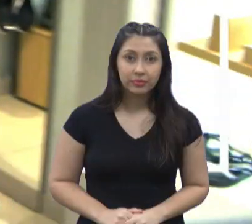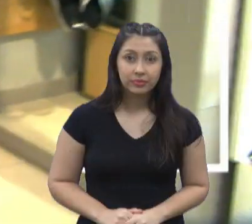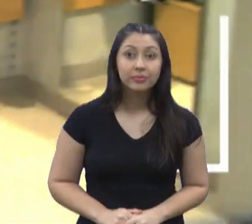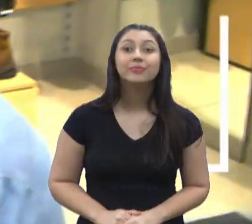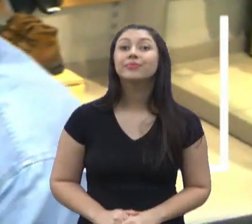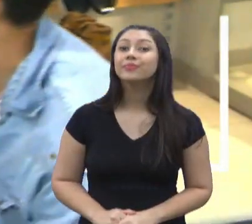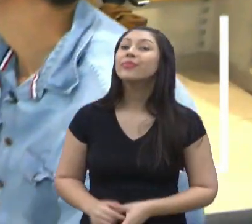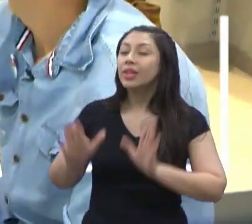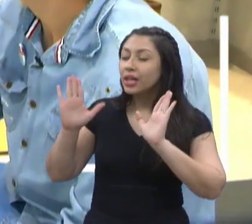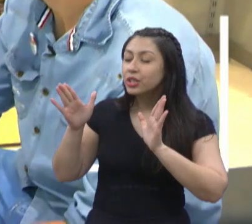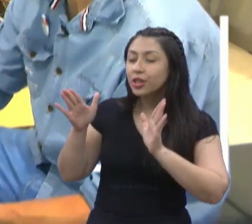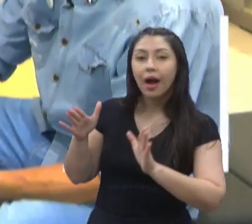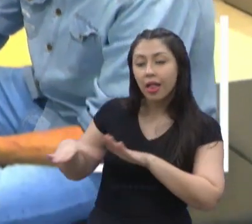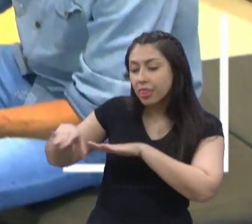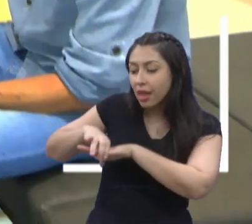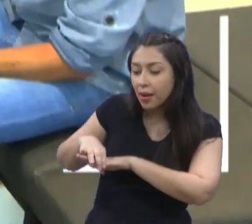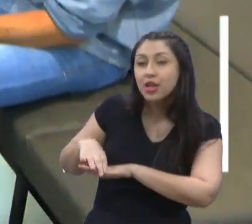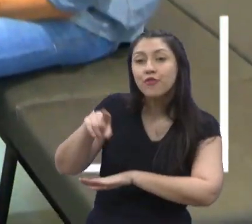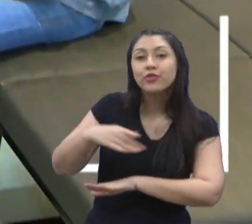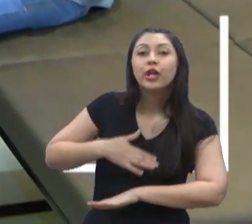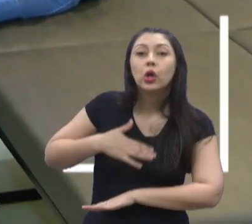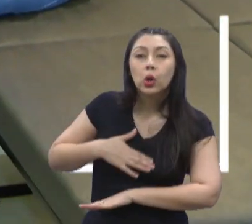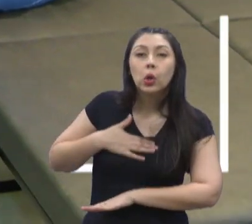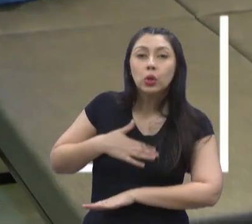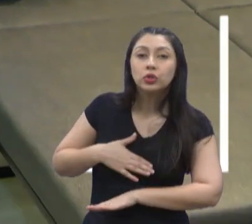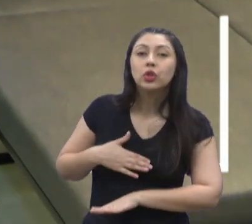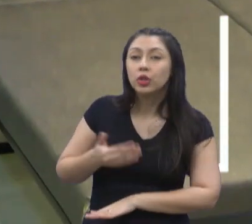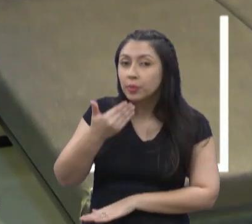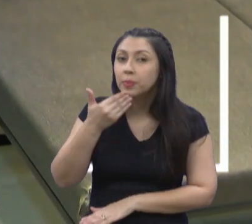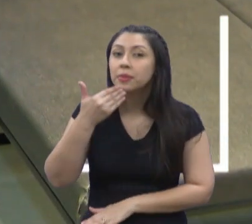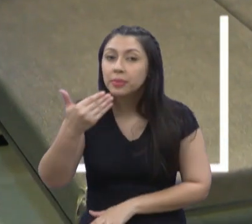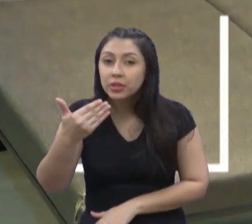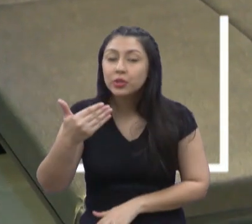Ronaldo, já trouxe os tênis aqui que você gostou, tá? Nas cores que você pediu.